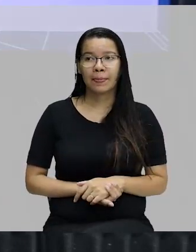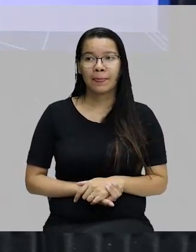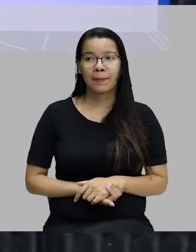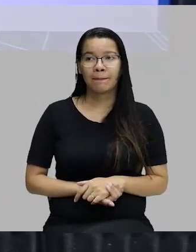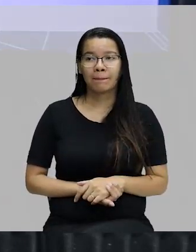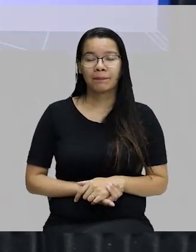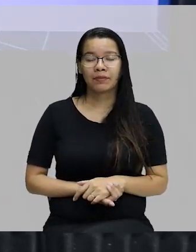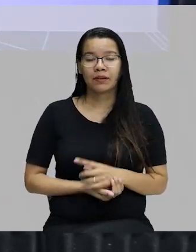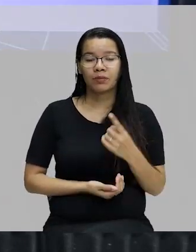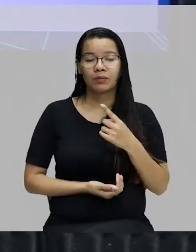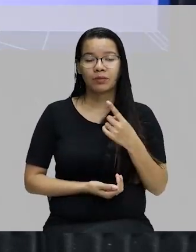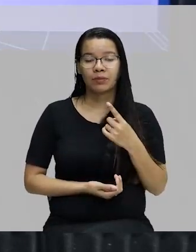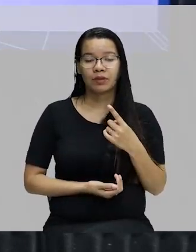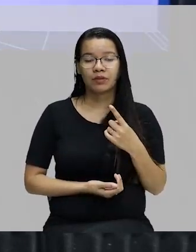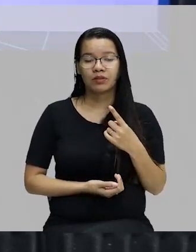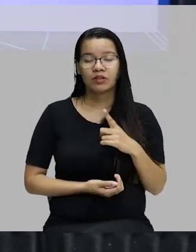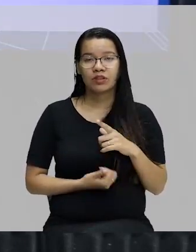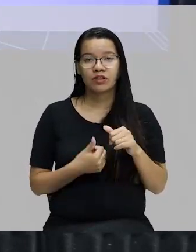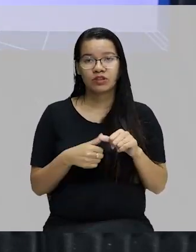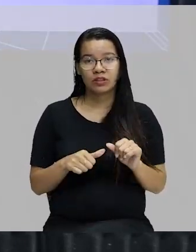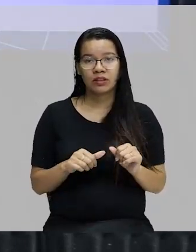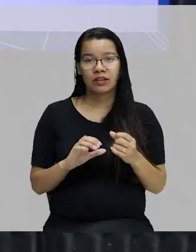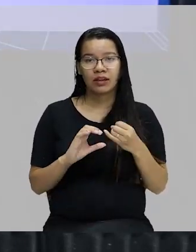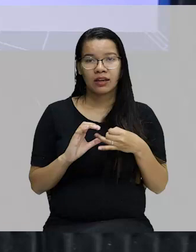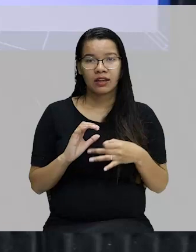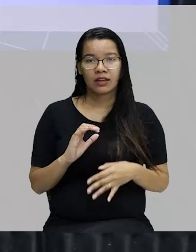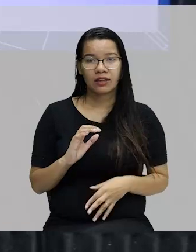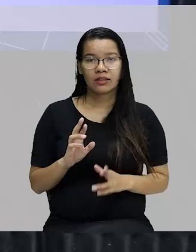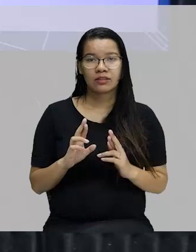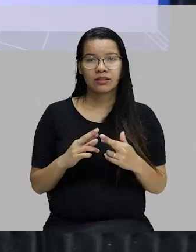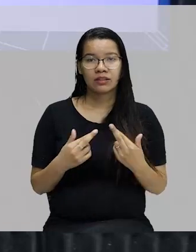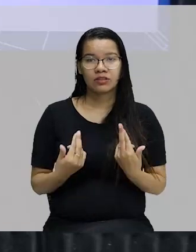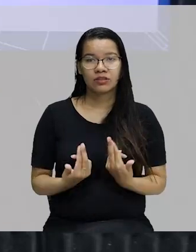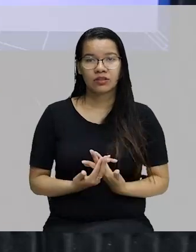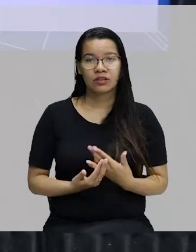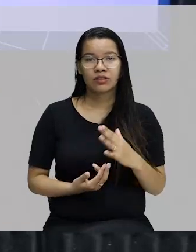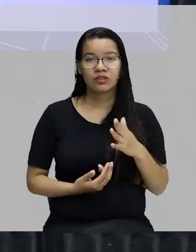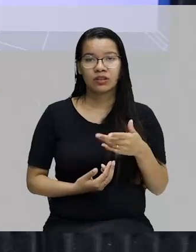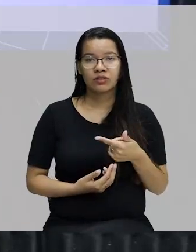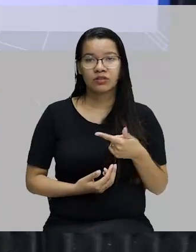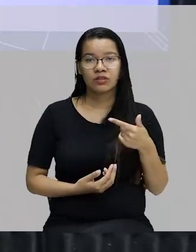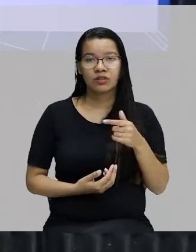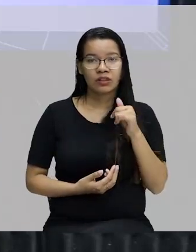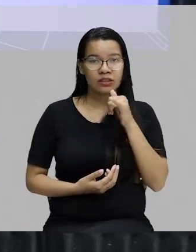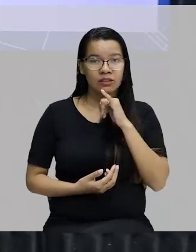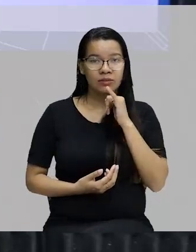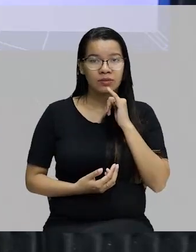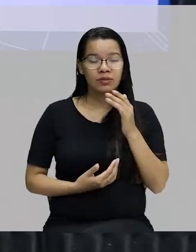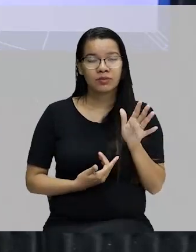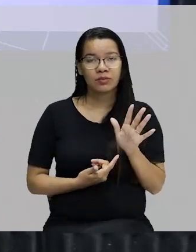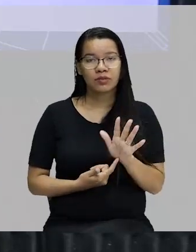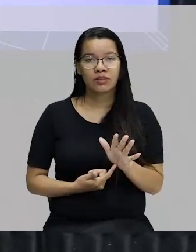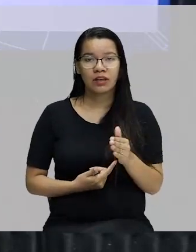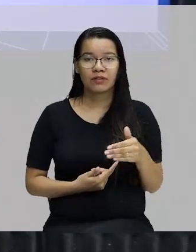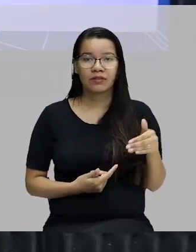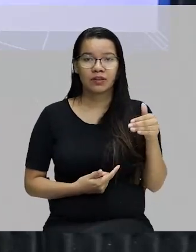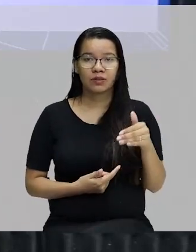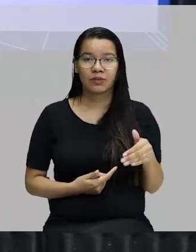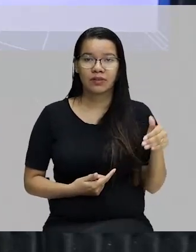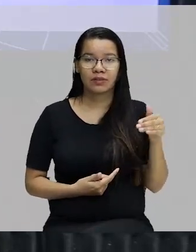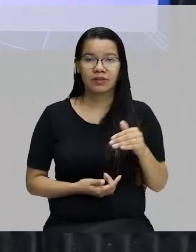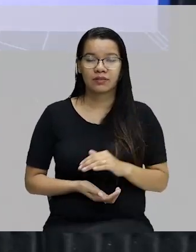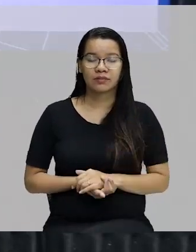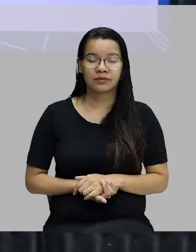está qualificando ou caracterizando as reuniões e no exemplo de baixo ele está dando o modo ou a frequência que aquelas reuniões